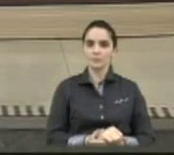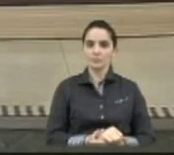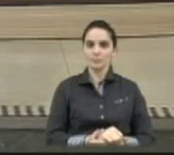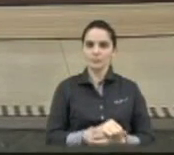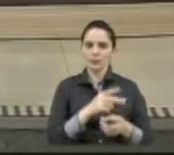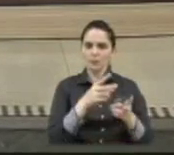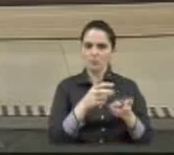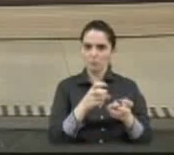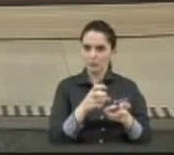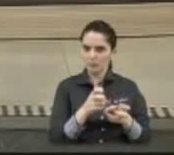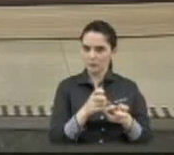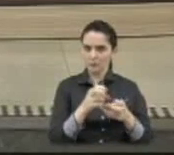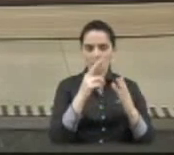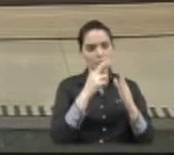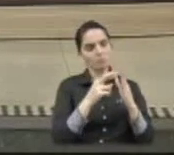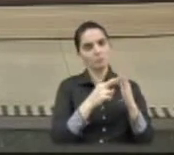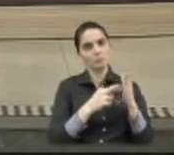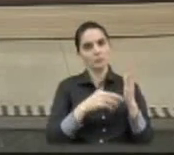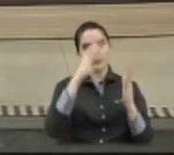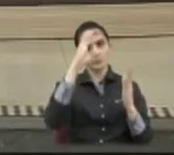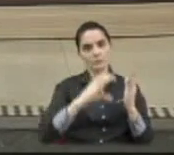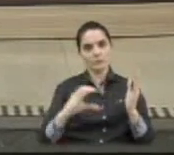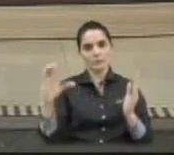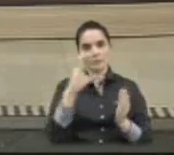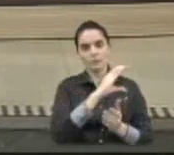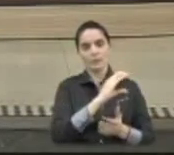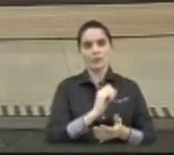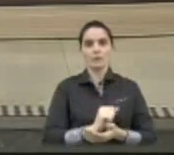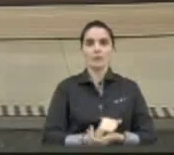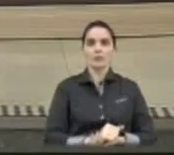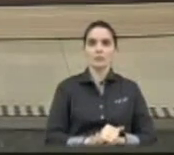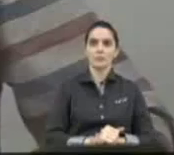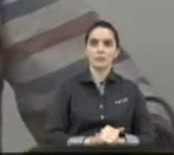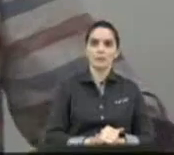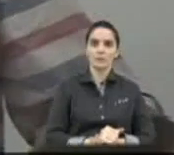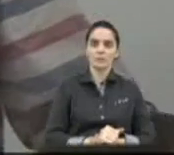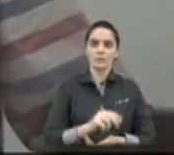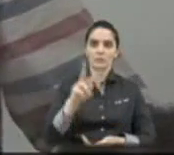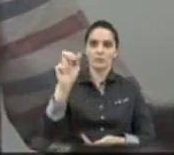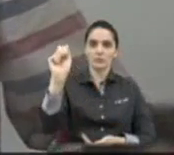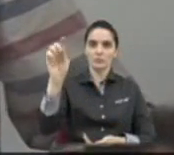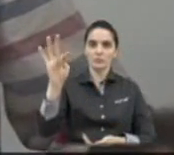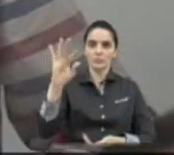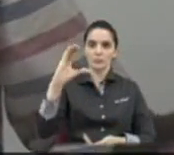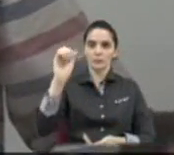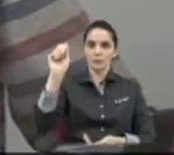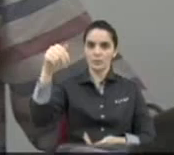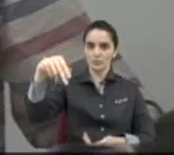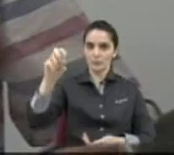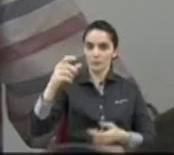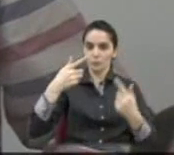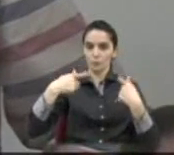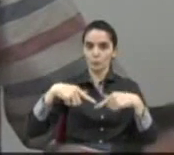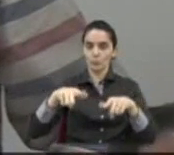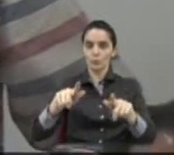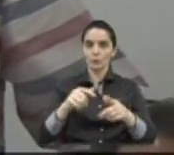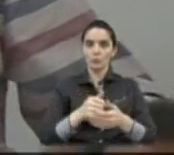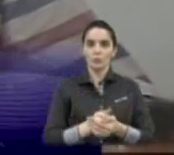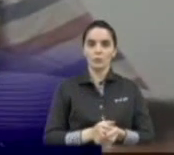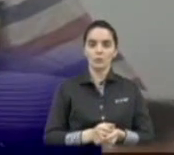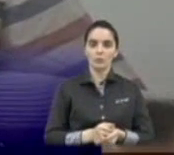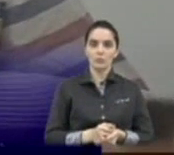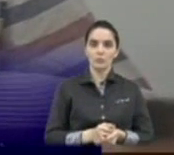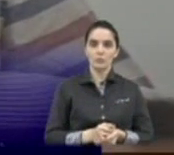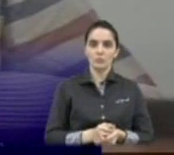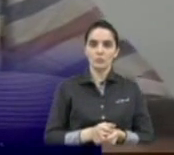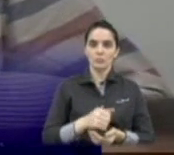vendo alguns relatos dos católicos, CNBB, Vaticano, que se posiciona contra um possível golpe